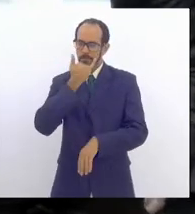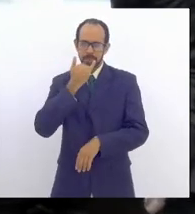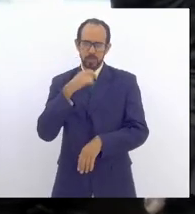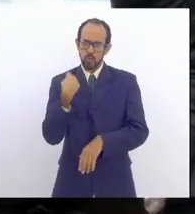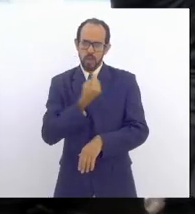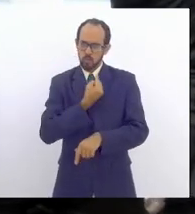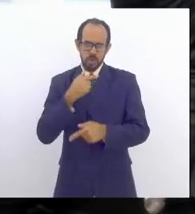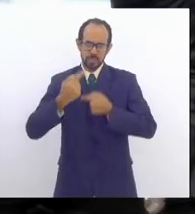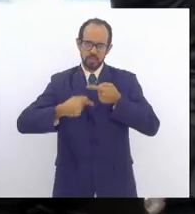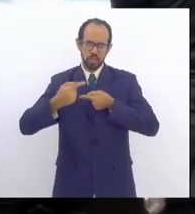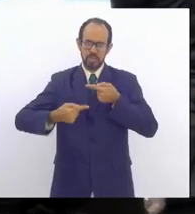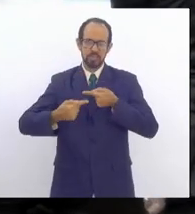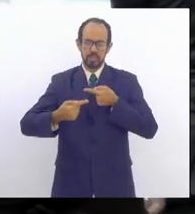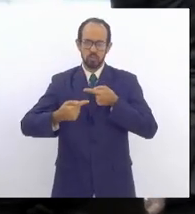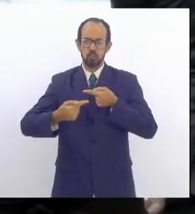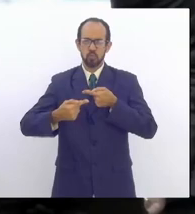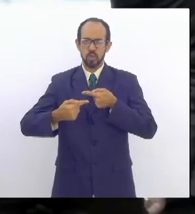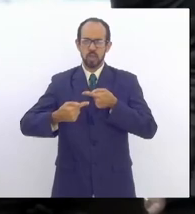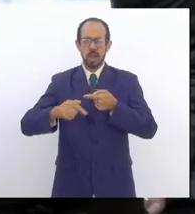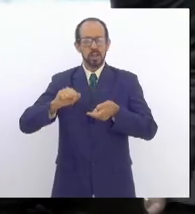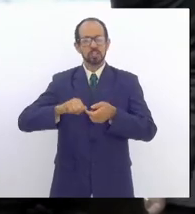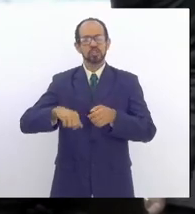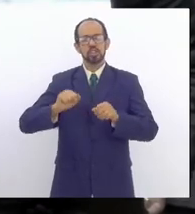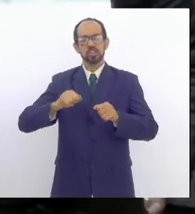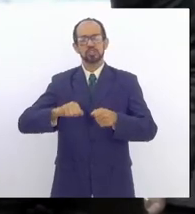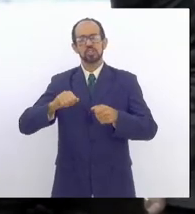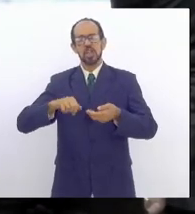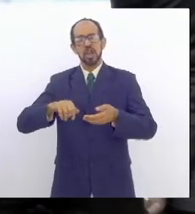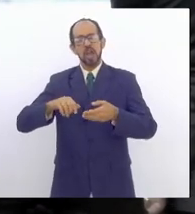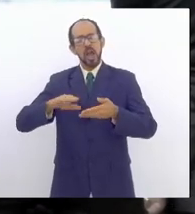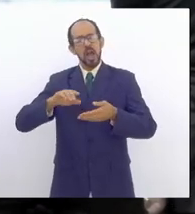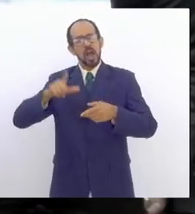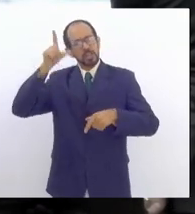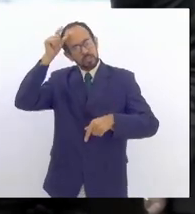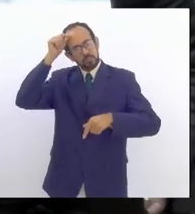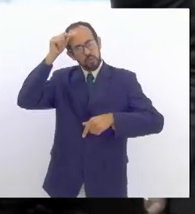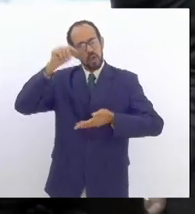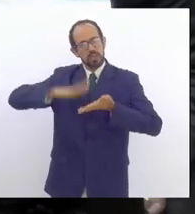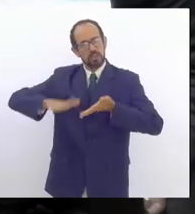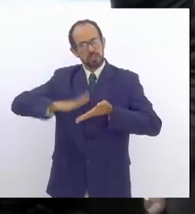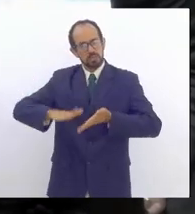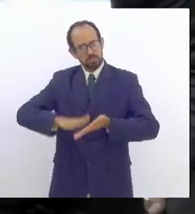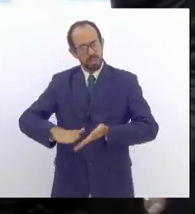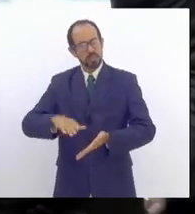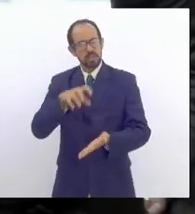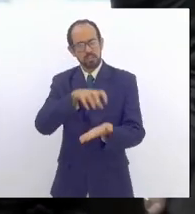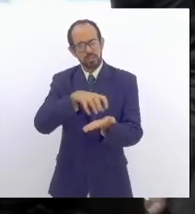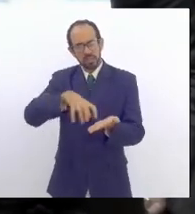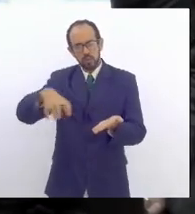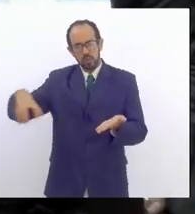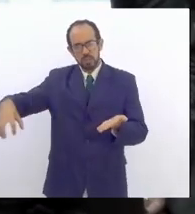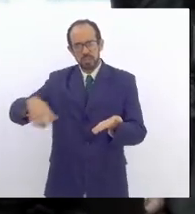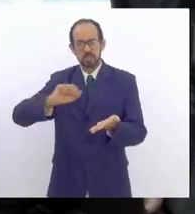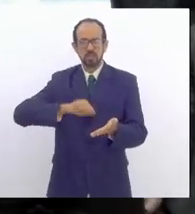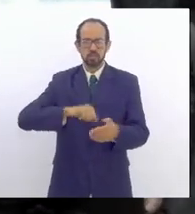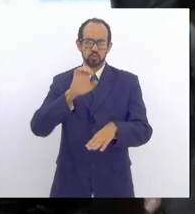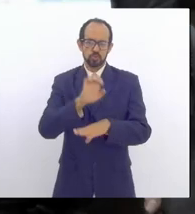Desoneramos diversos setores da nossa economia, que poderá atrair novos investimentos para o Estado, um